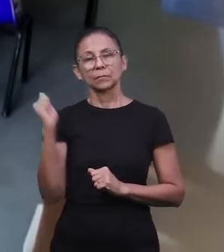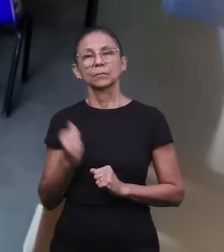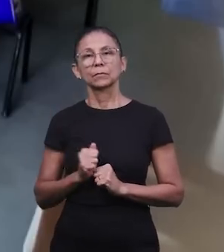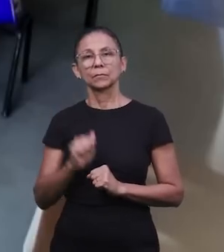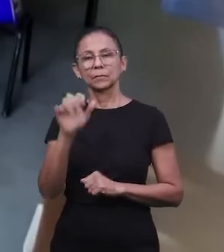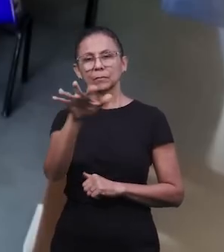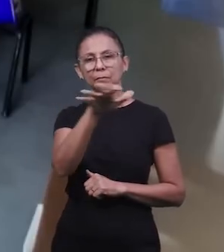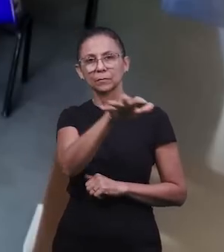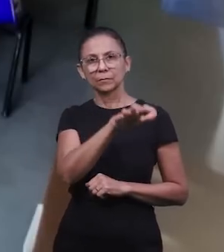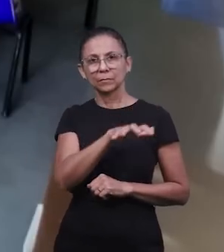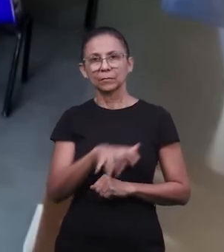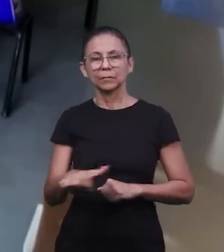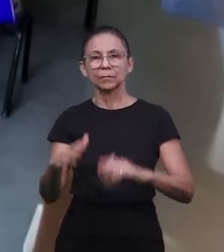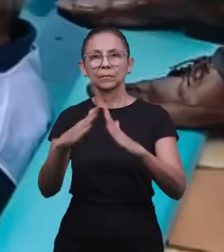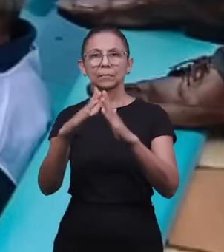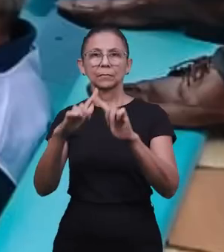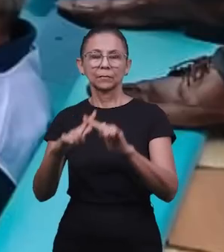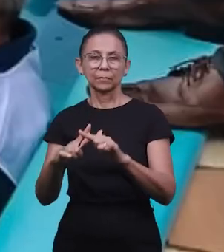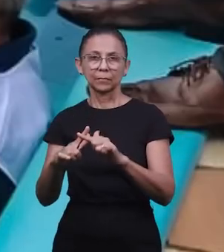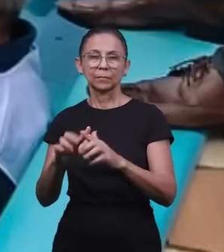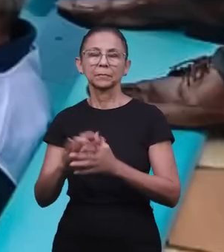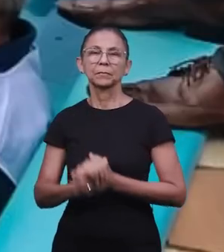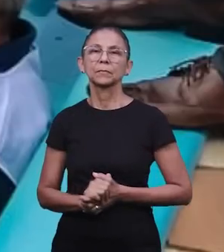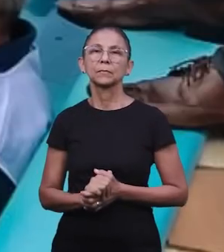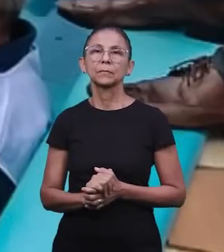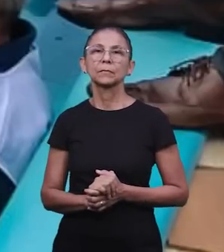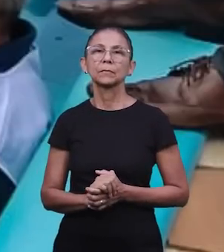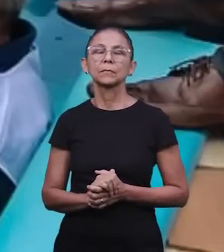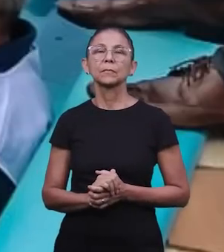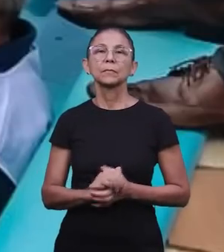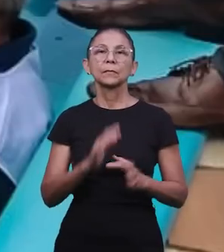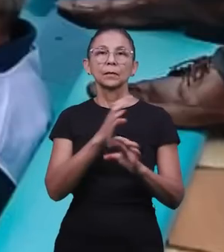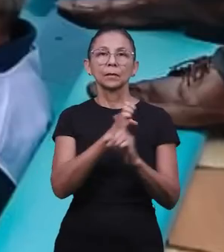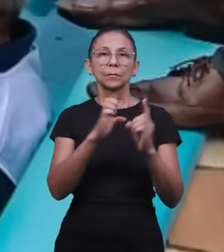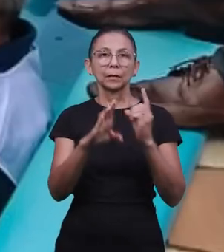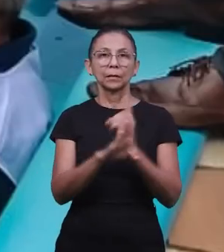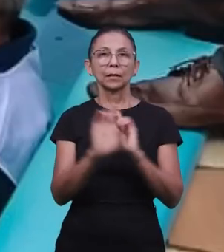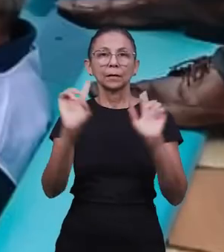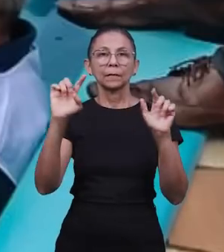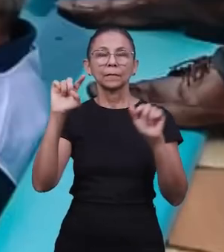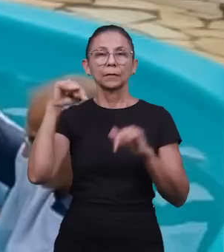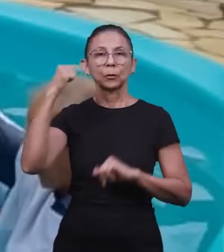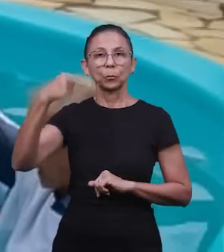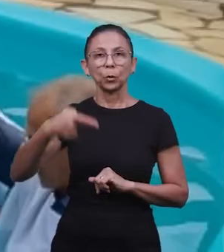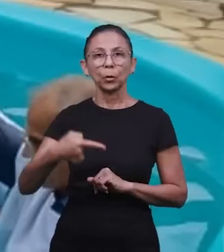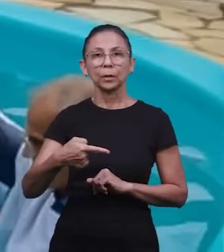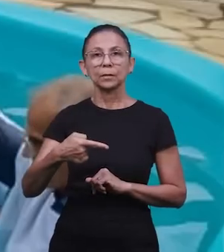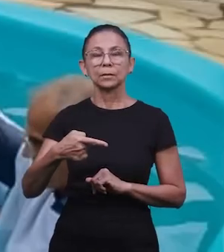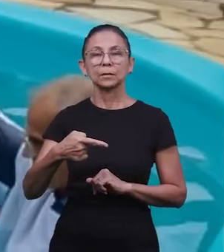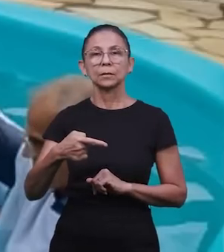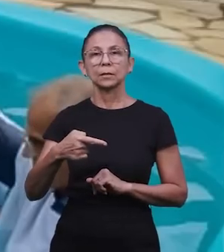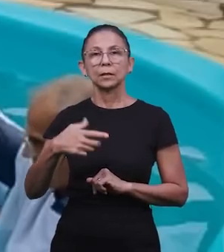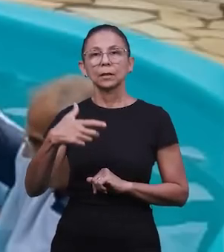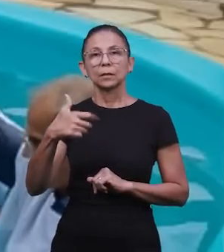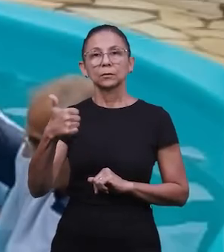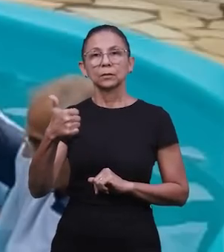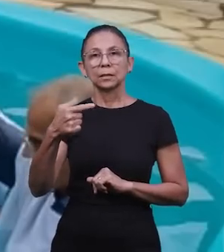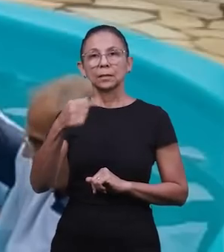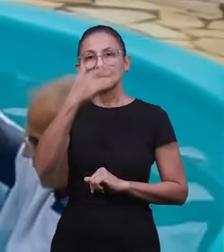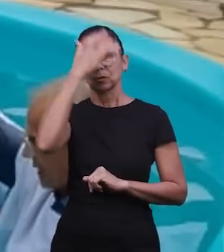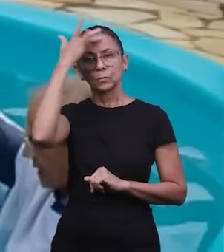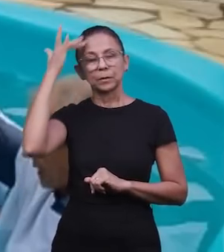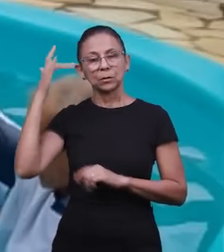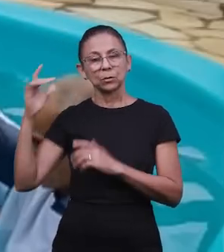várias igrejas da região. Após a EBD, ocorreu um batismo com 17